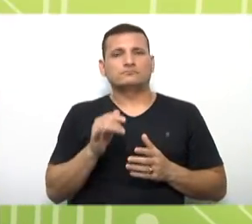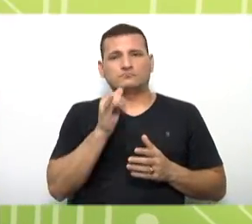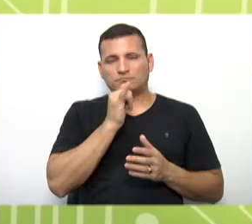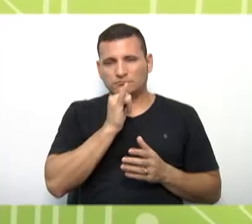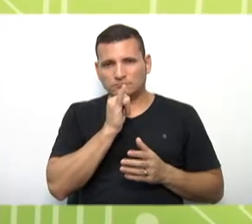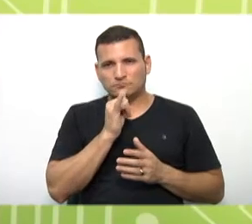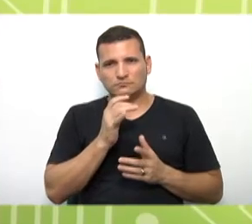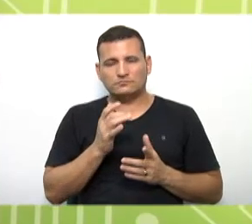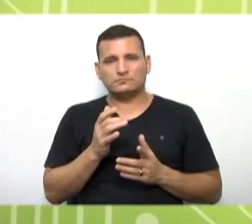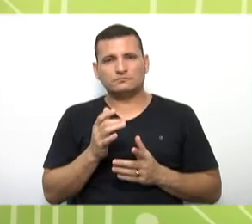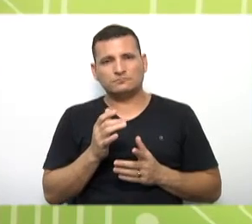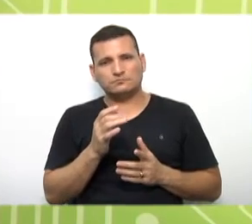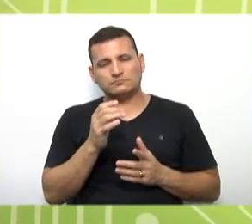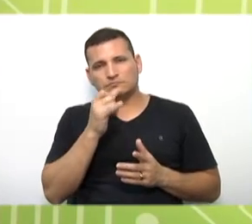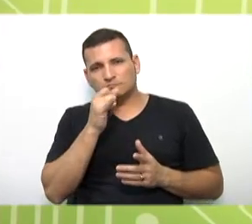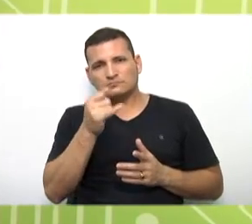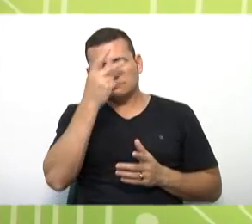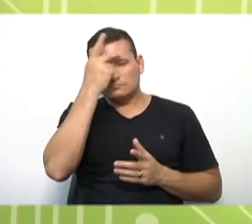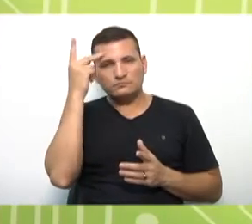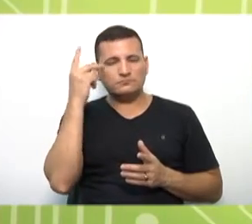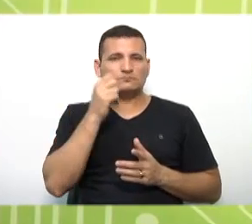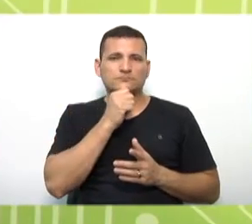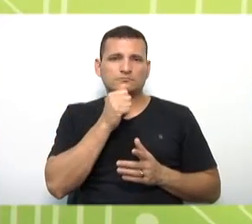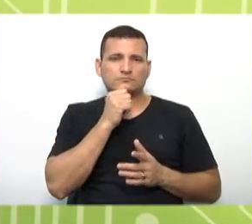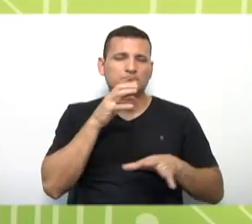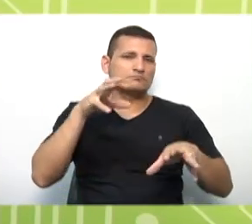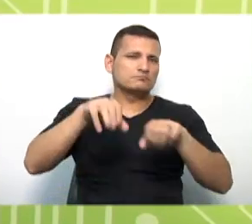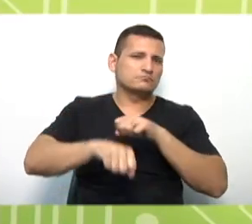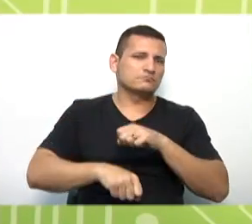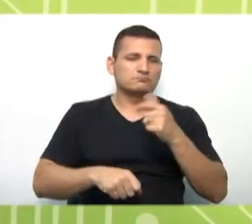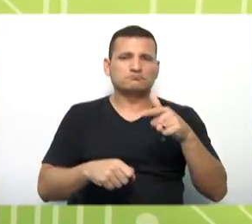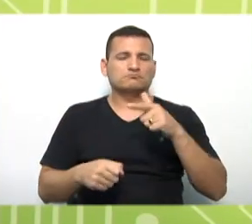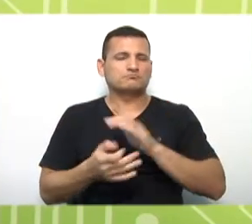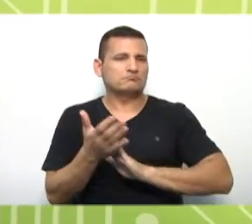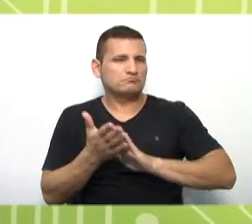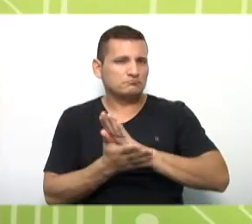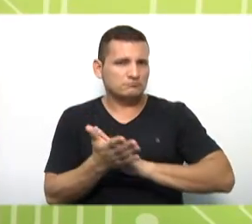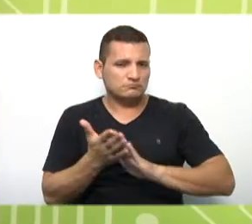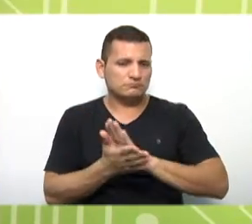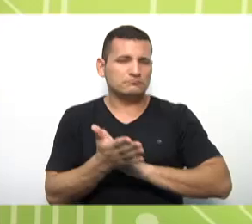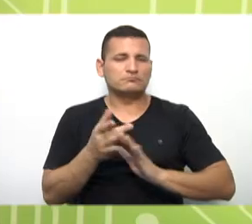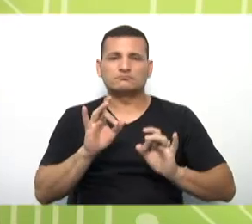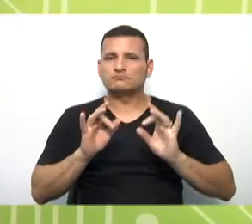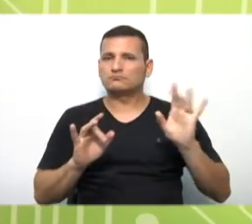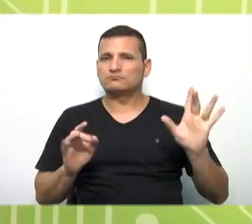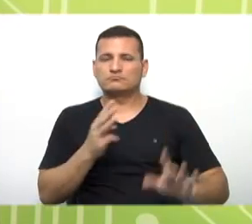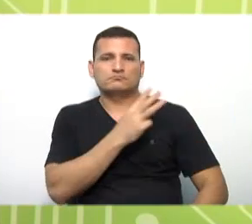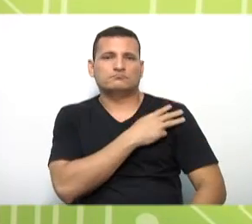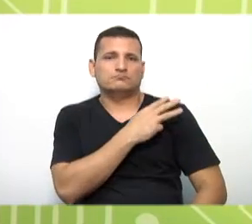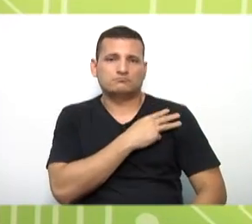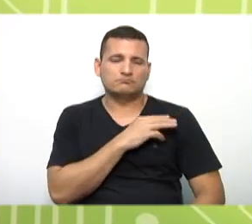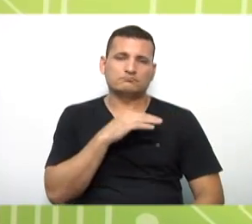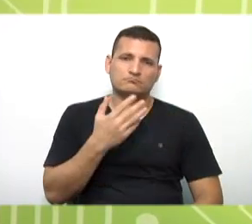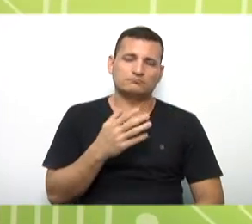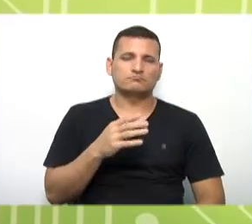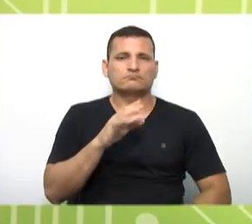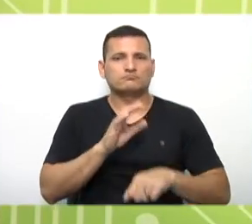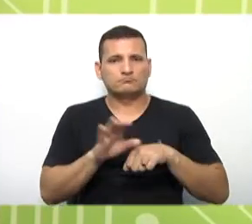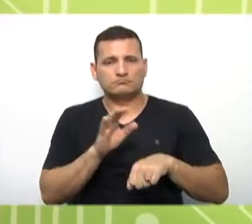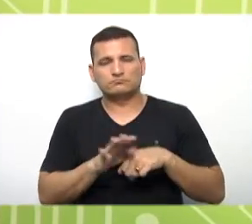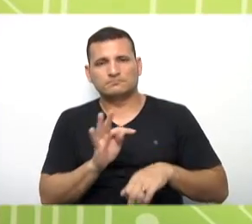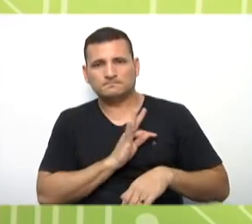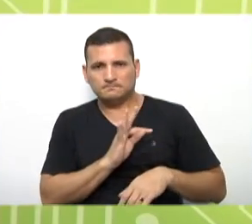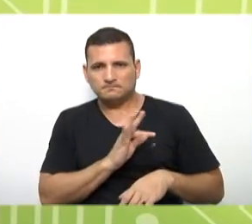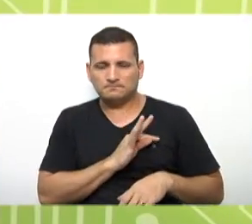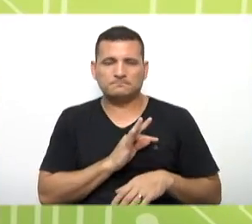a pessoa ainda não é formado, não tem nenhum tipo de formação além do ensino médio, um curso técnico, um curso de